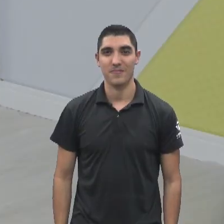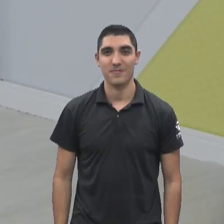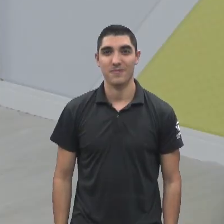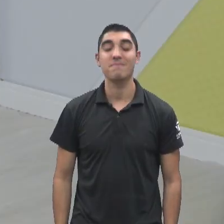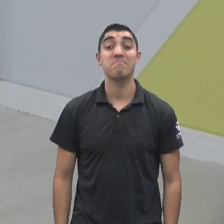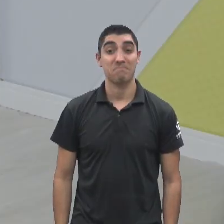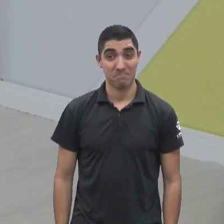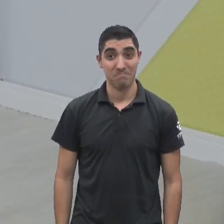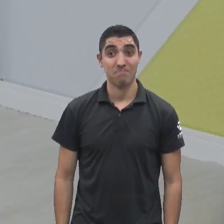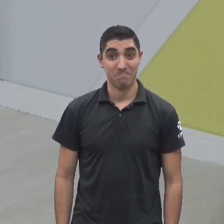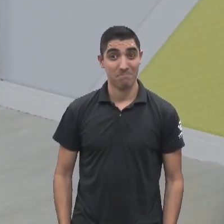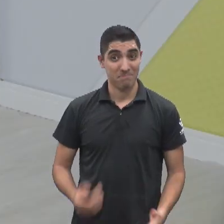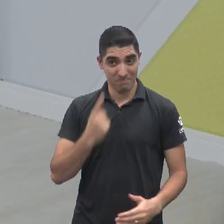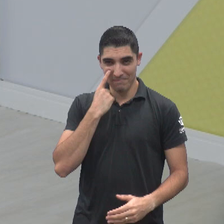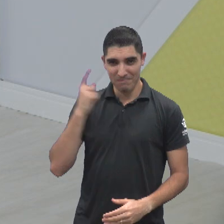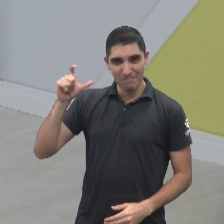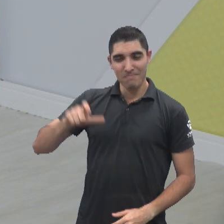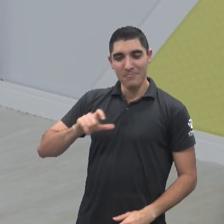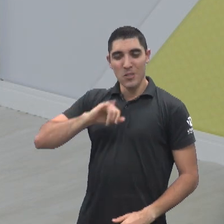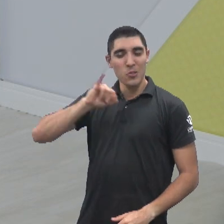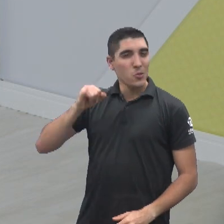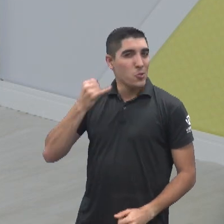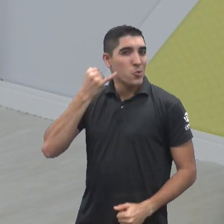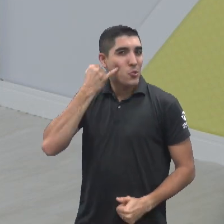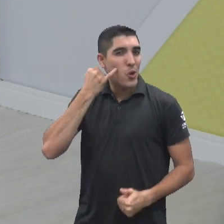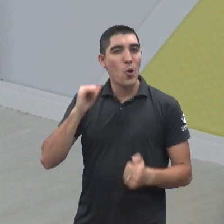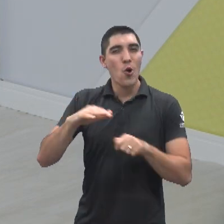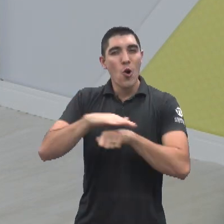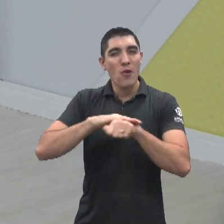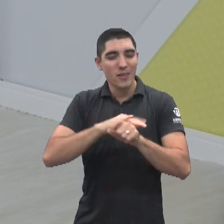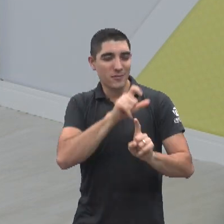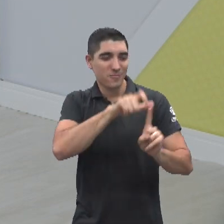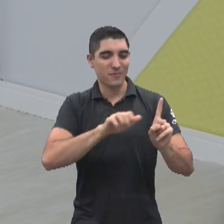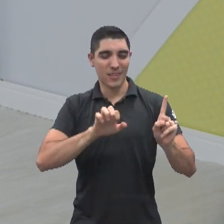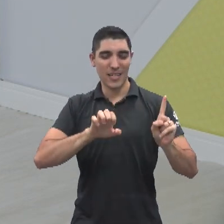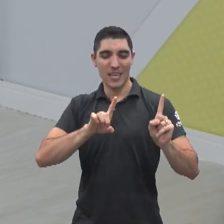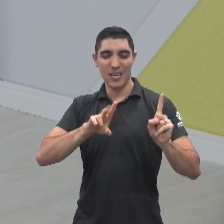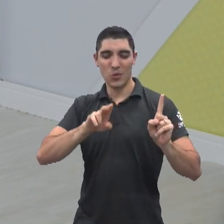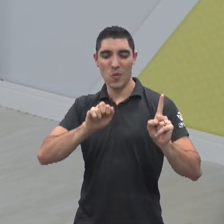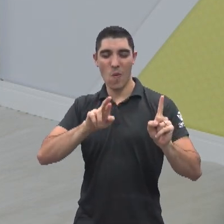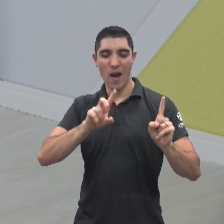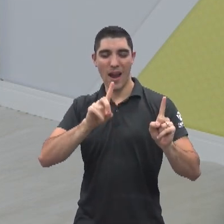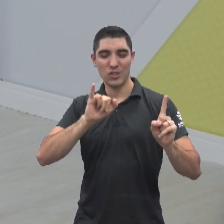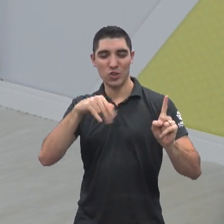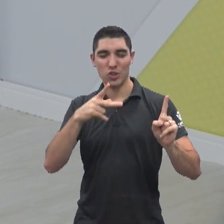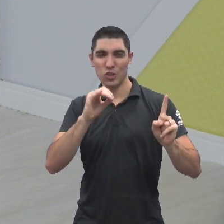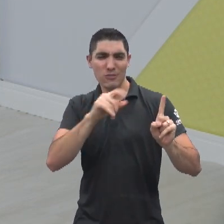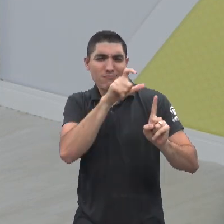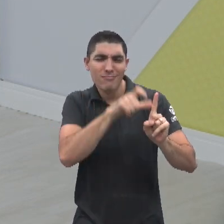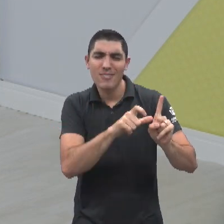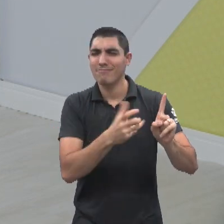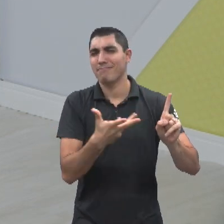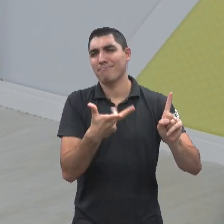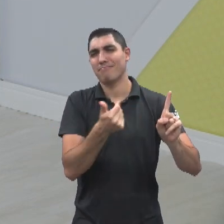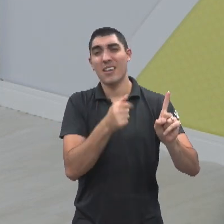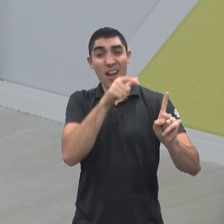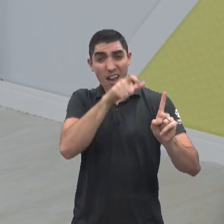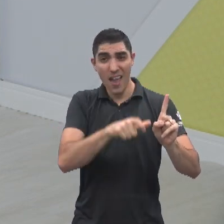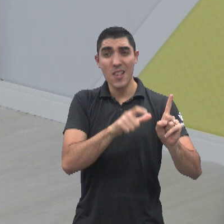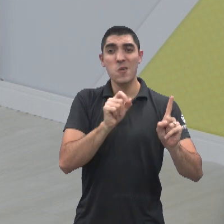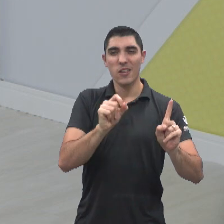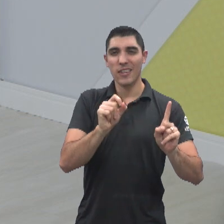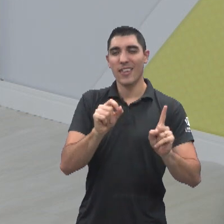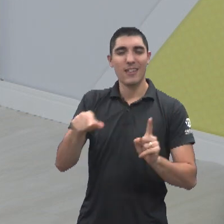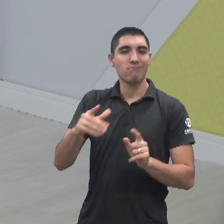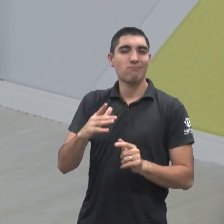Muito bem, tá aí o nosso João Delfino conversando com o nosso Eduardinho. Eduardinho é uma figura, torcedor, fanático do São José. Para não ter dúvida, o nosso querido